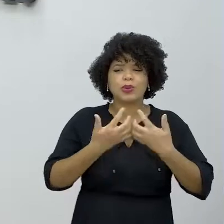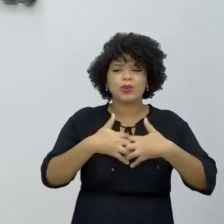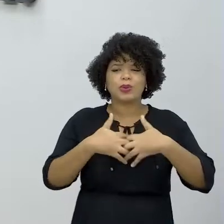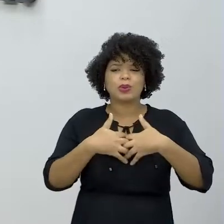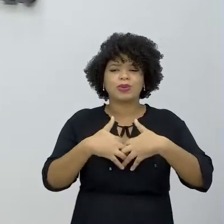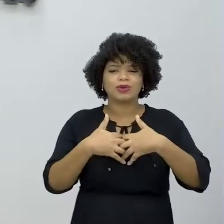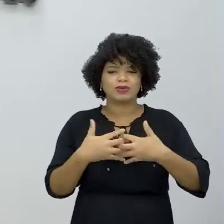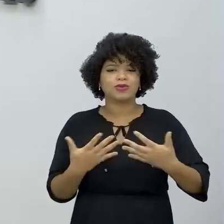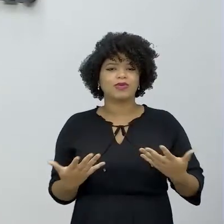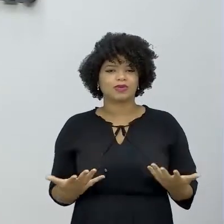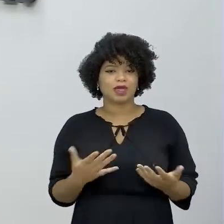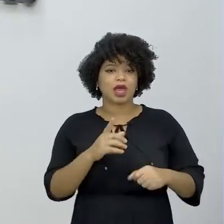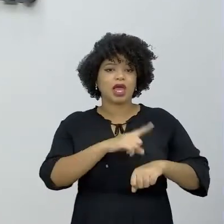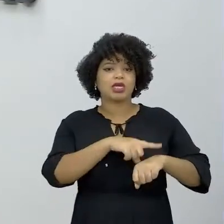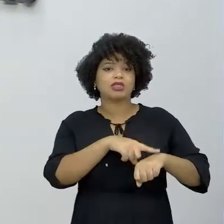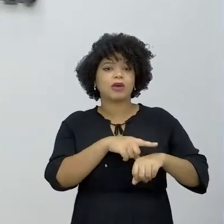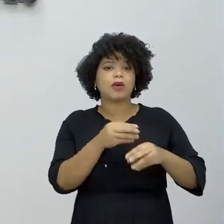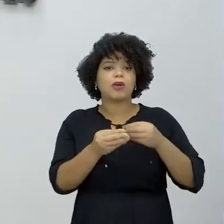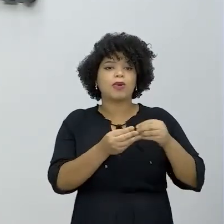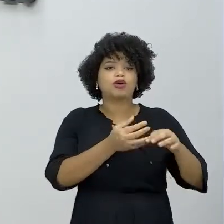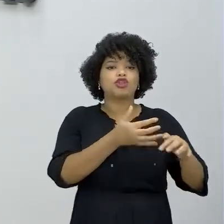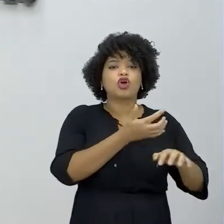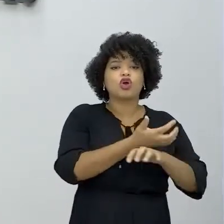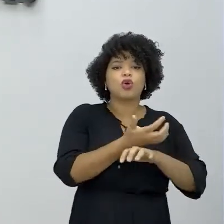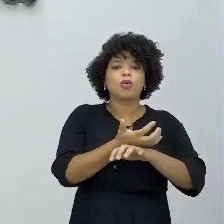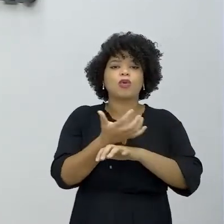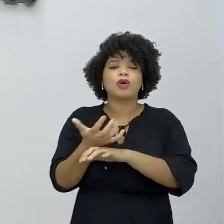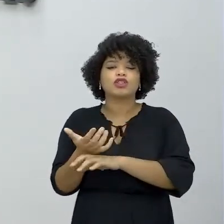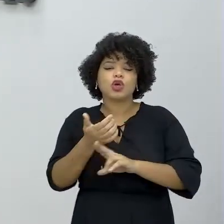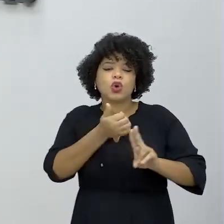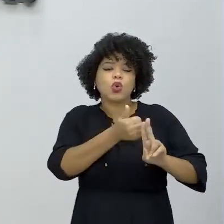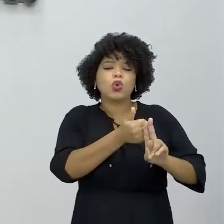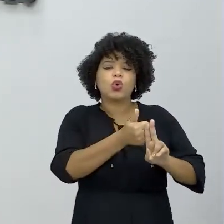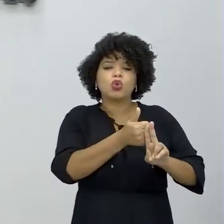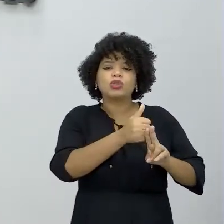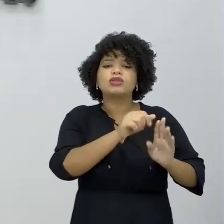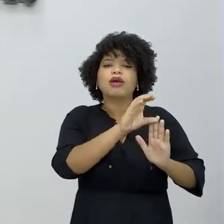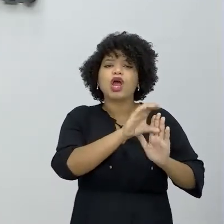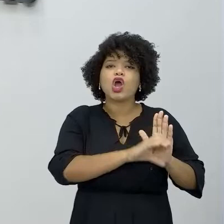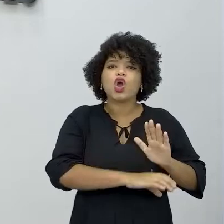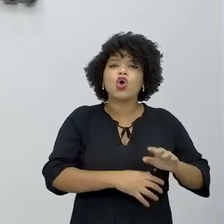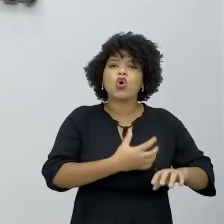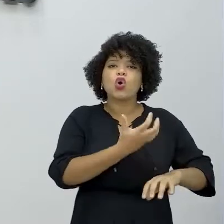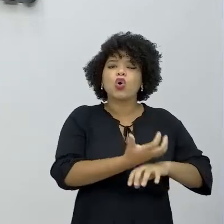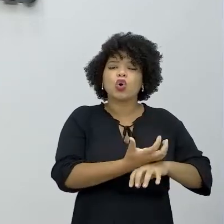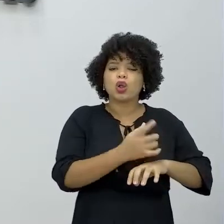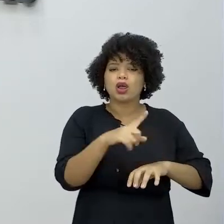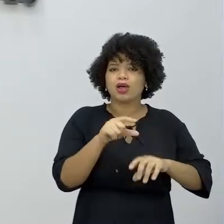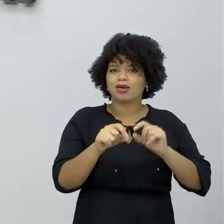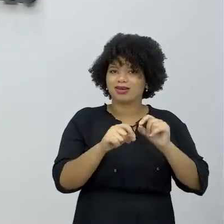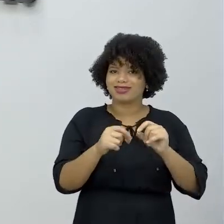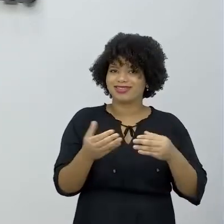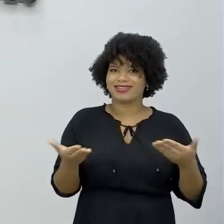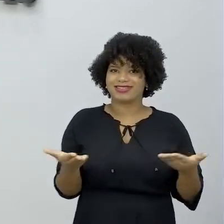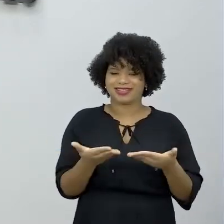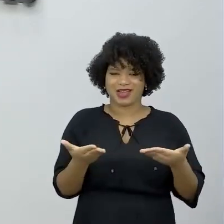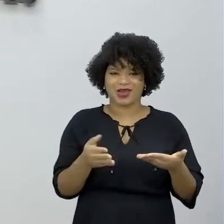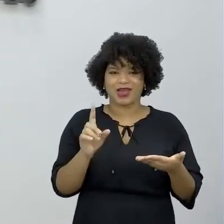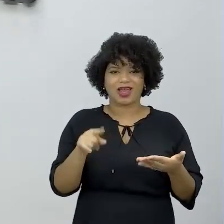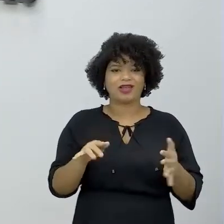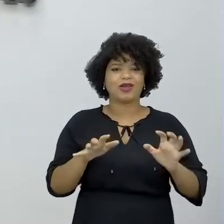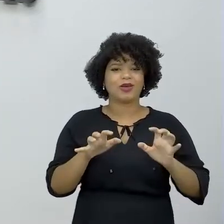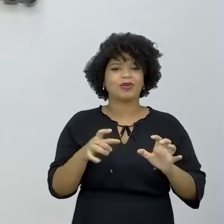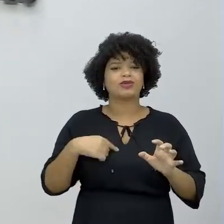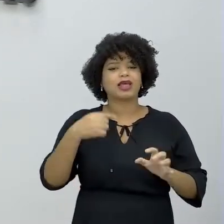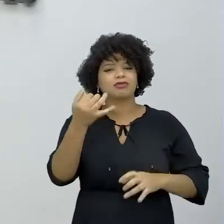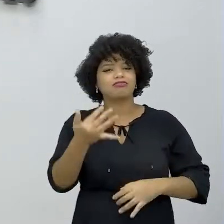aprofundamento, quanto tempo dura cada componente, o que é uma unidade curricular. E aí, eu deixei para este momento falarmos um